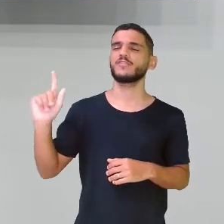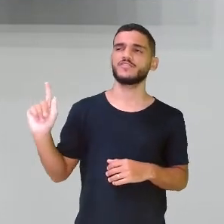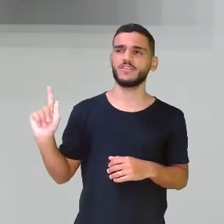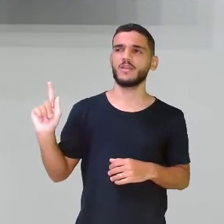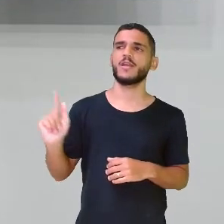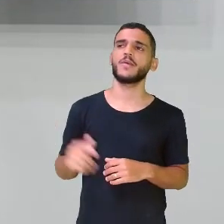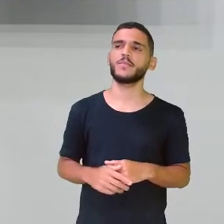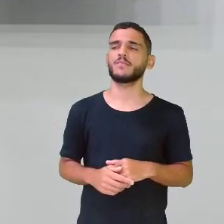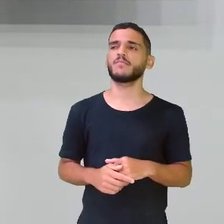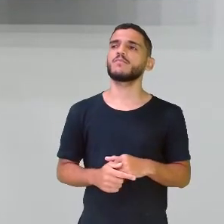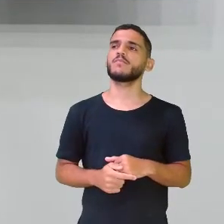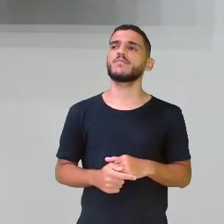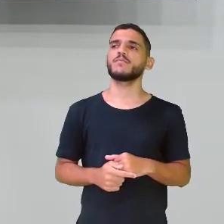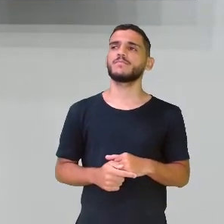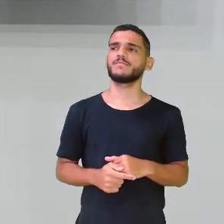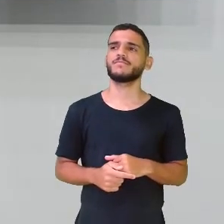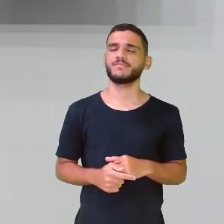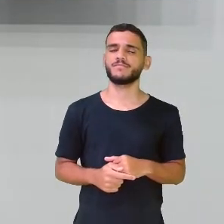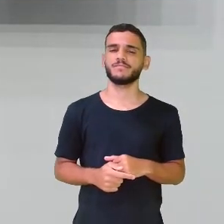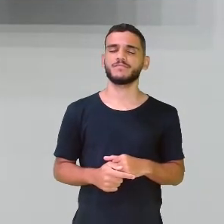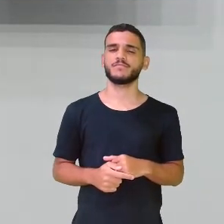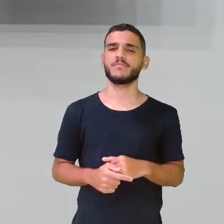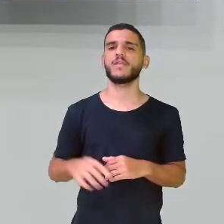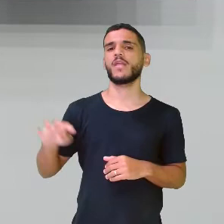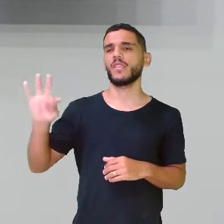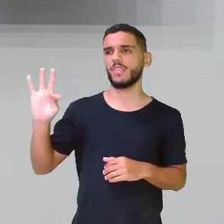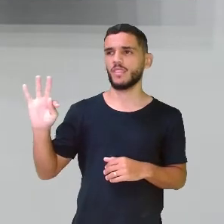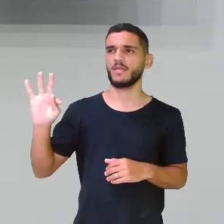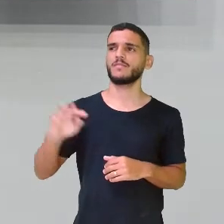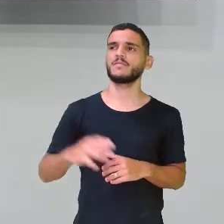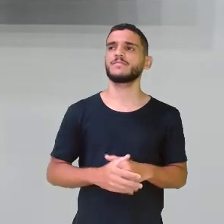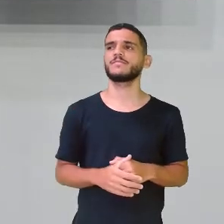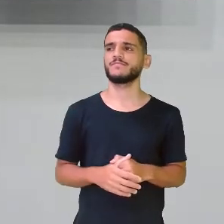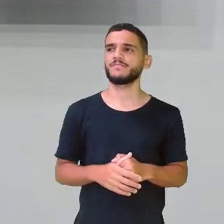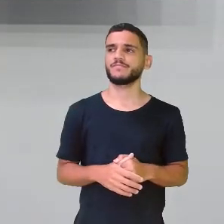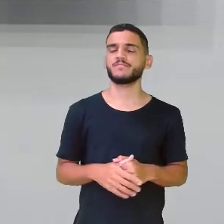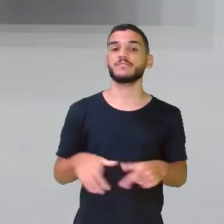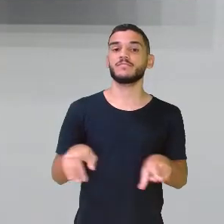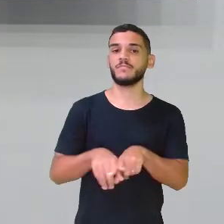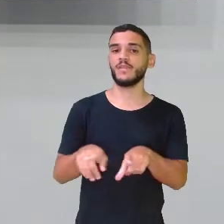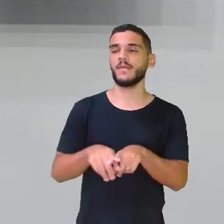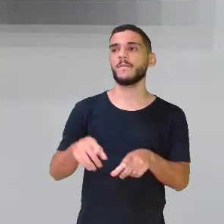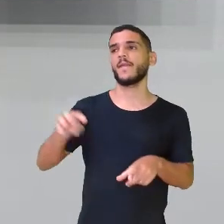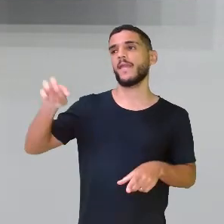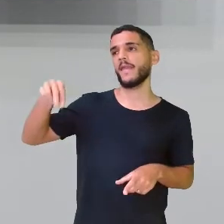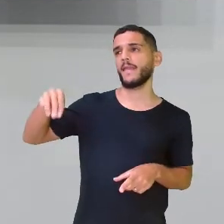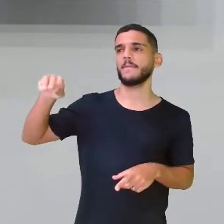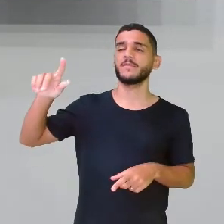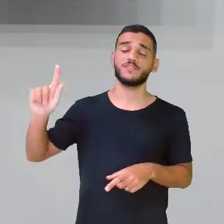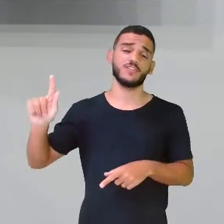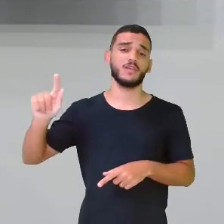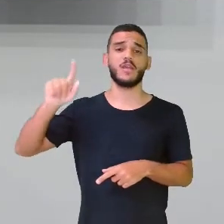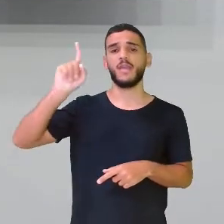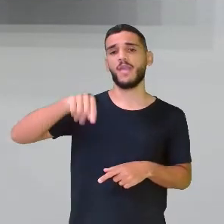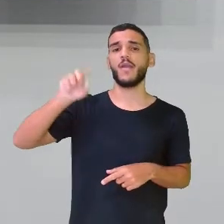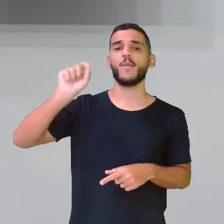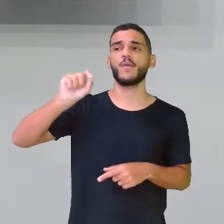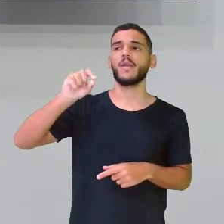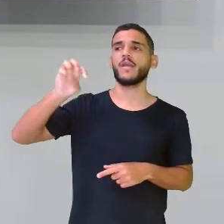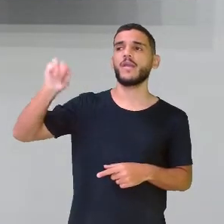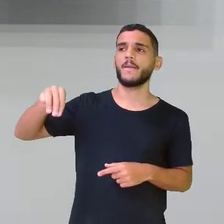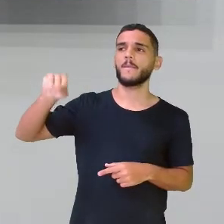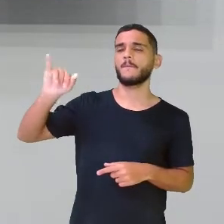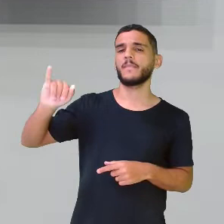balança convencional. Aí eu tenho tonelada. O que é que eu vou medir aqui, ó? Eu trouxe